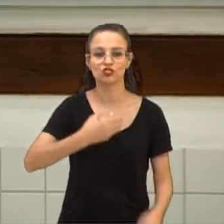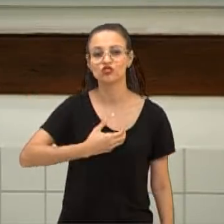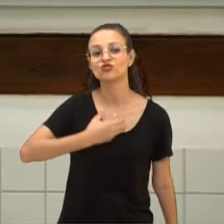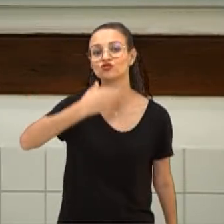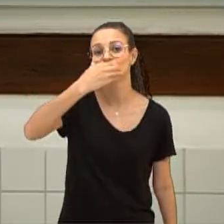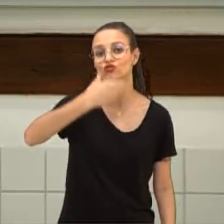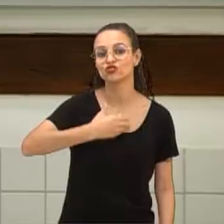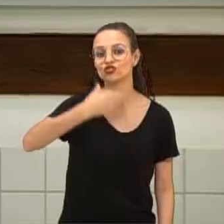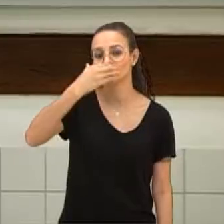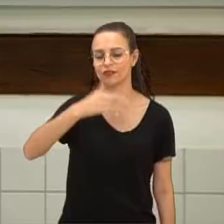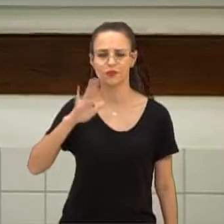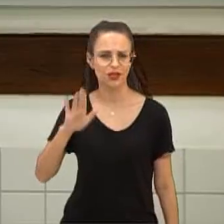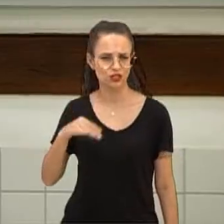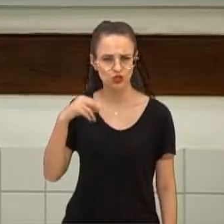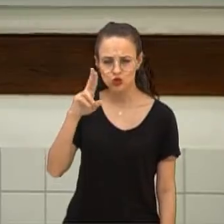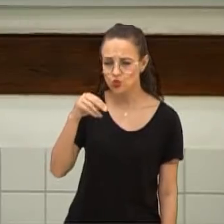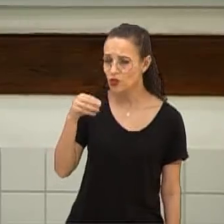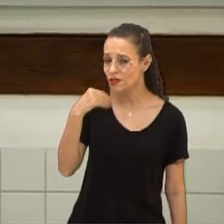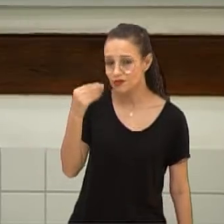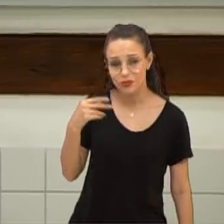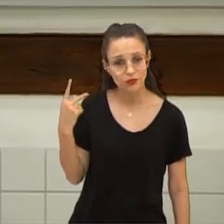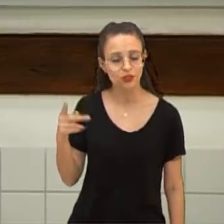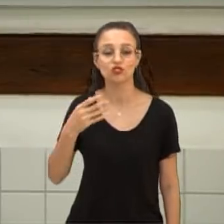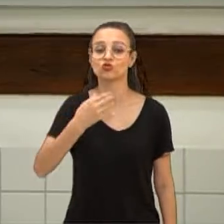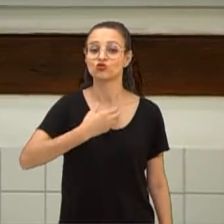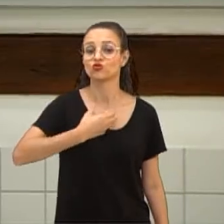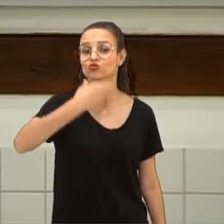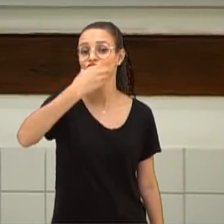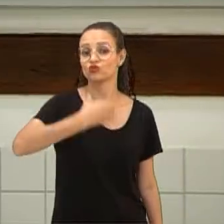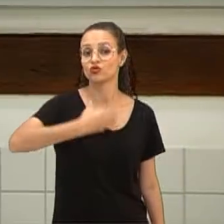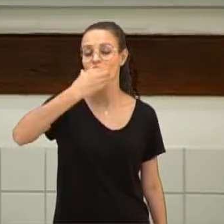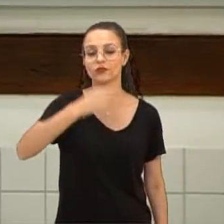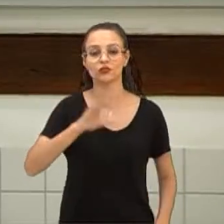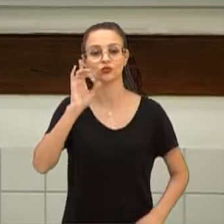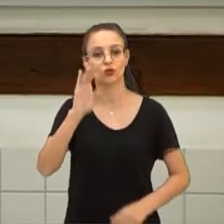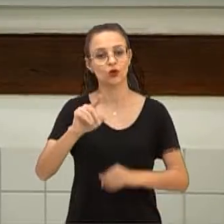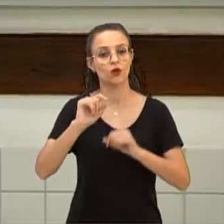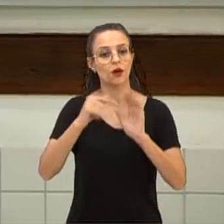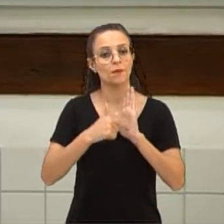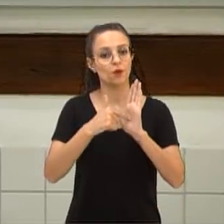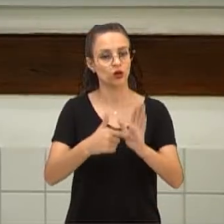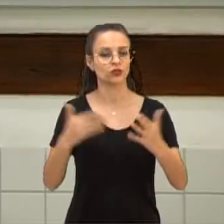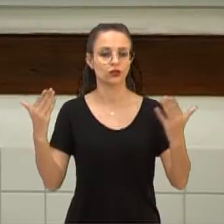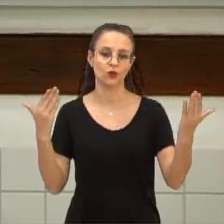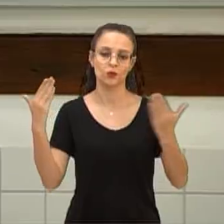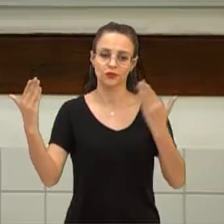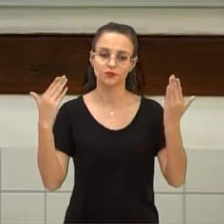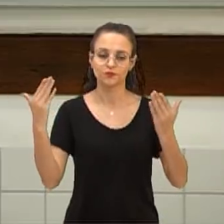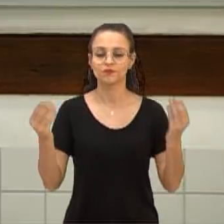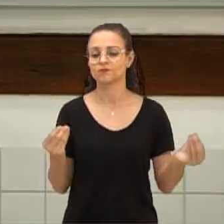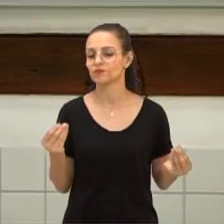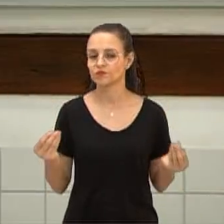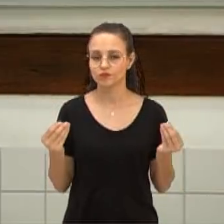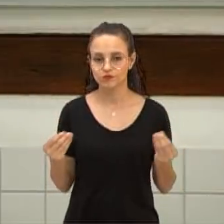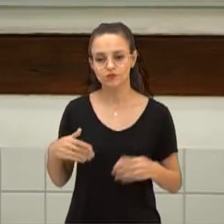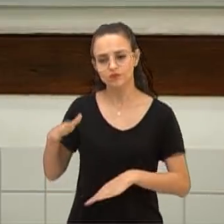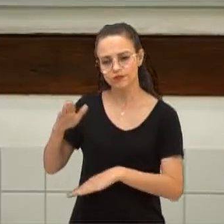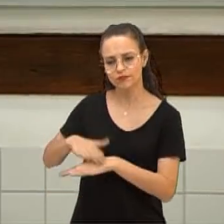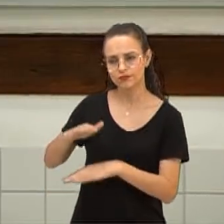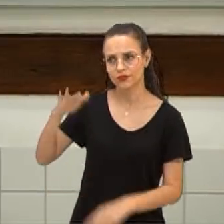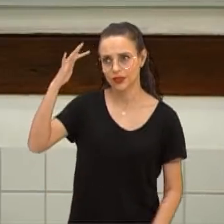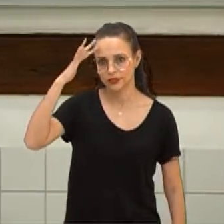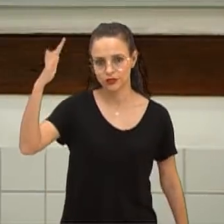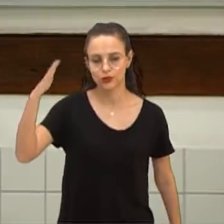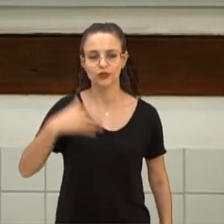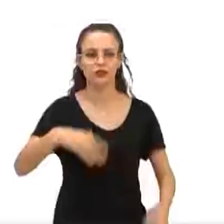fez nenhum experimento com girafas. As girafas só vão servir aqui para uma analogia. Como é que o lamarquismo